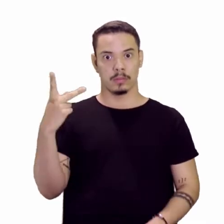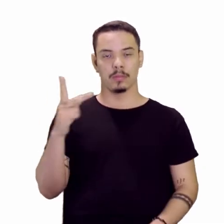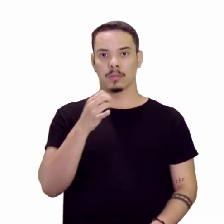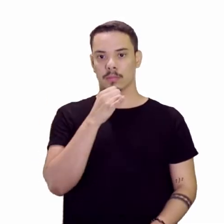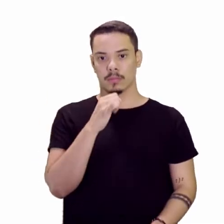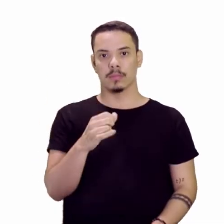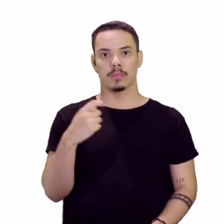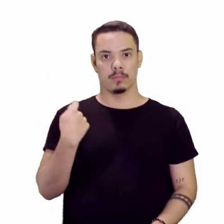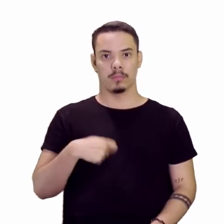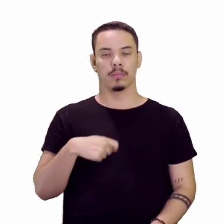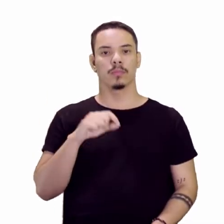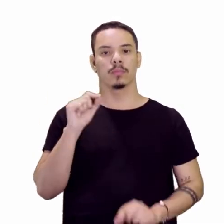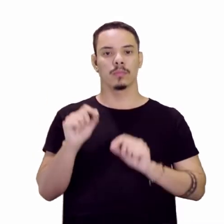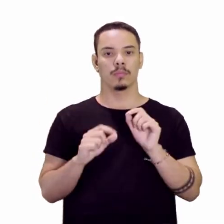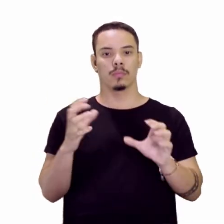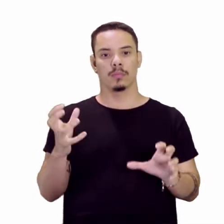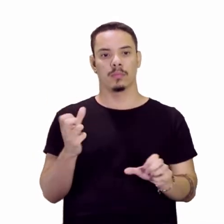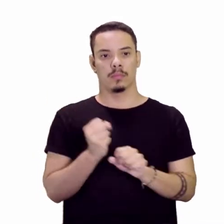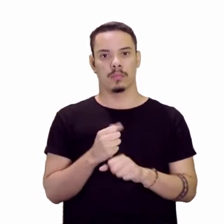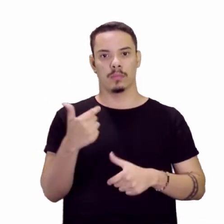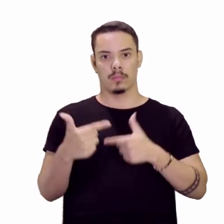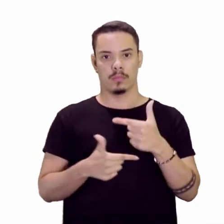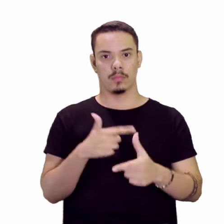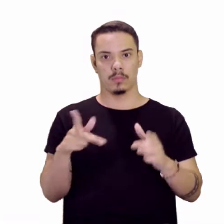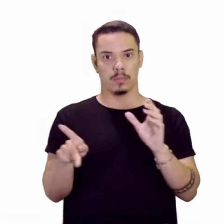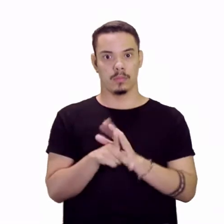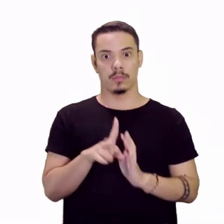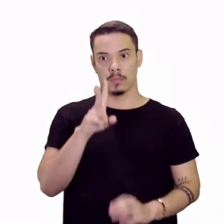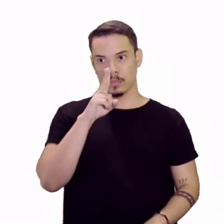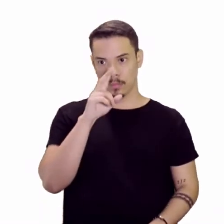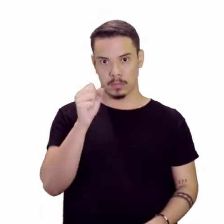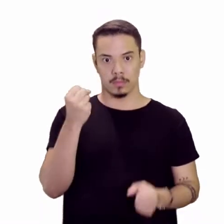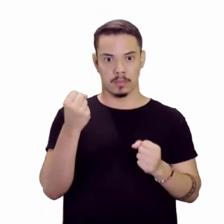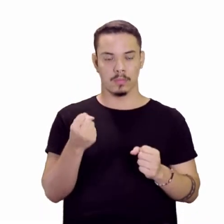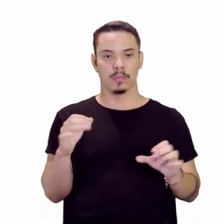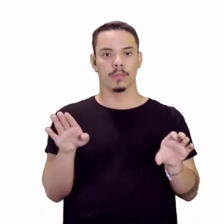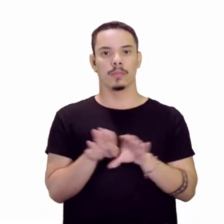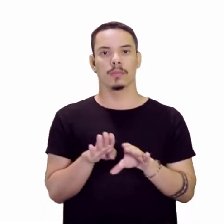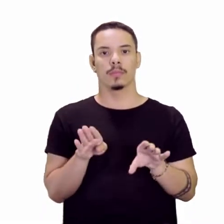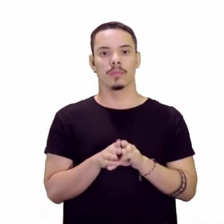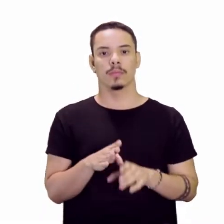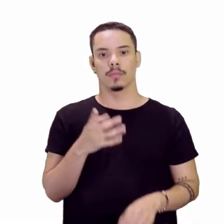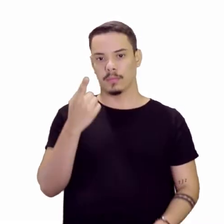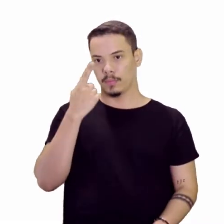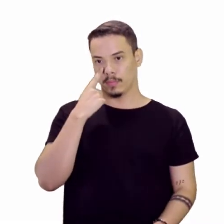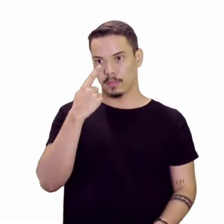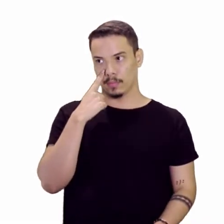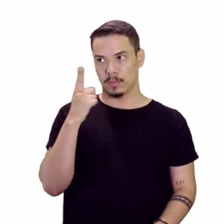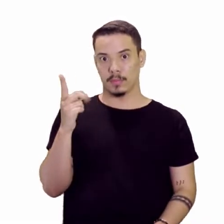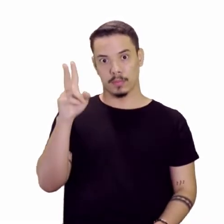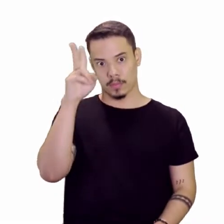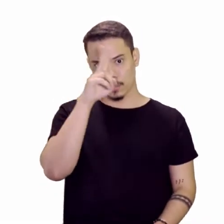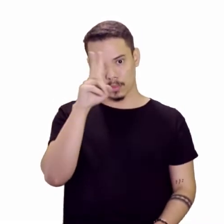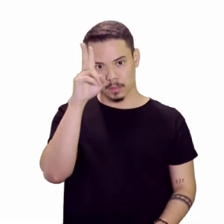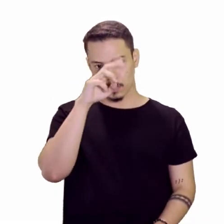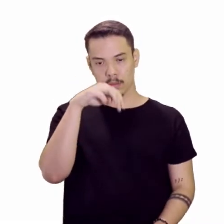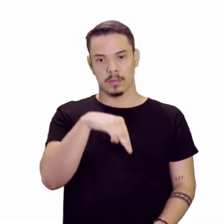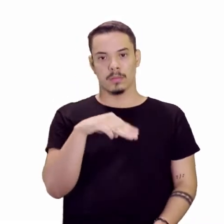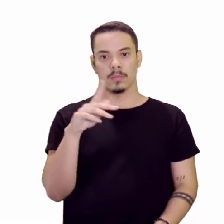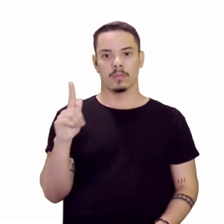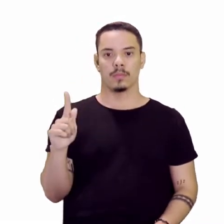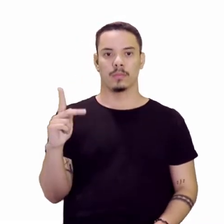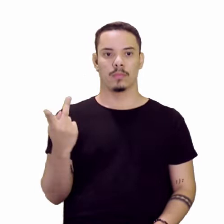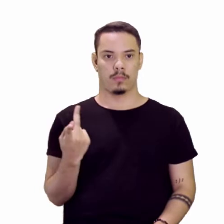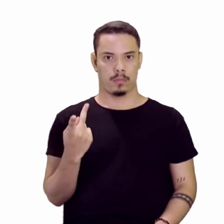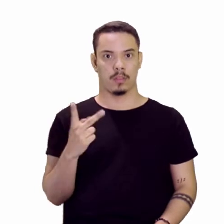a gente tem que justamente calcular o trabalho da força-peso, não é isso? É. Olha lá, ó. Lembrando que mg é a força, que é o peso, é a